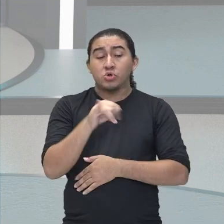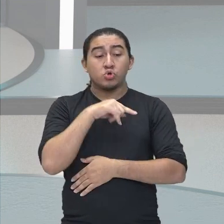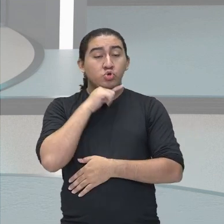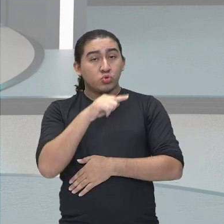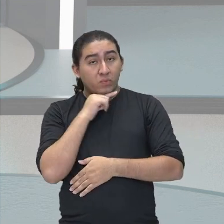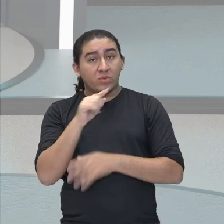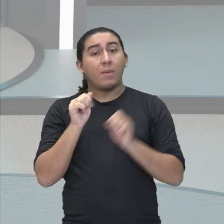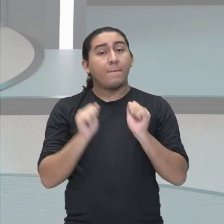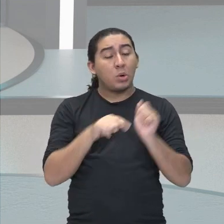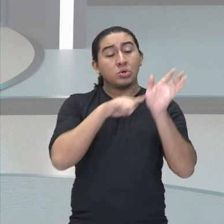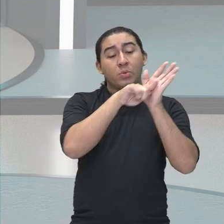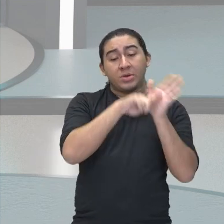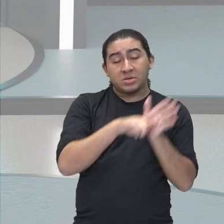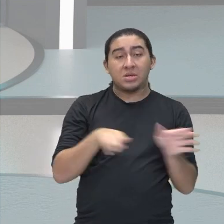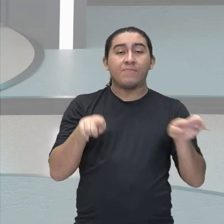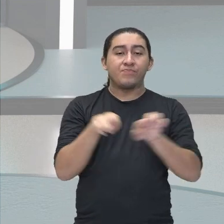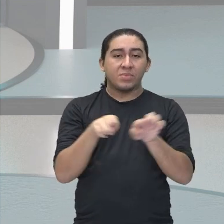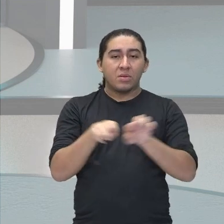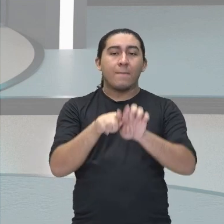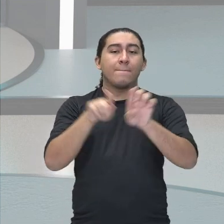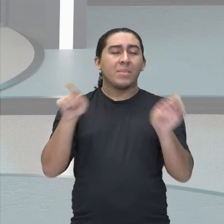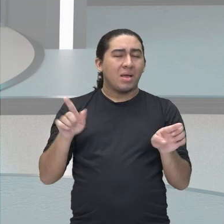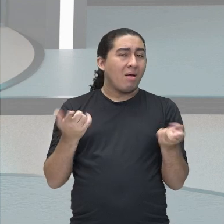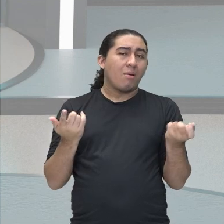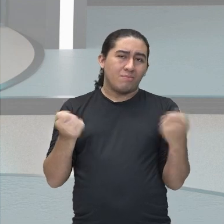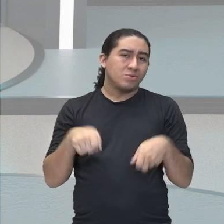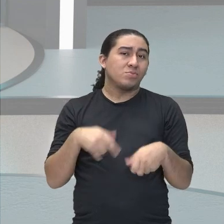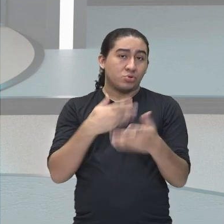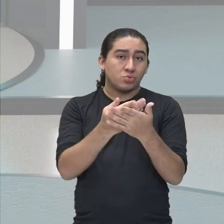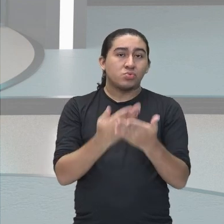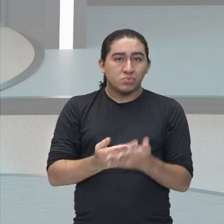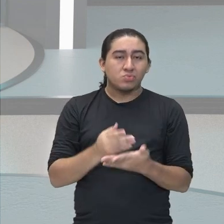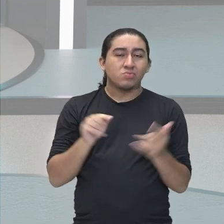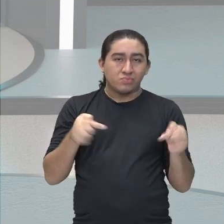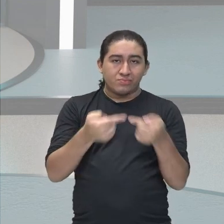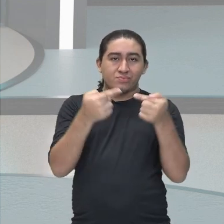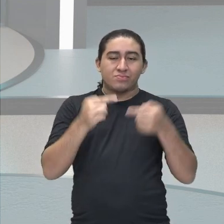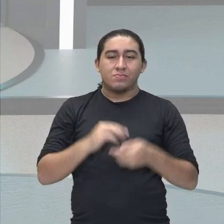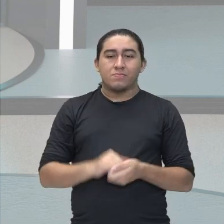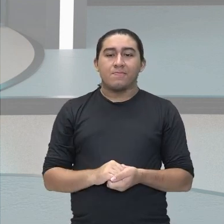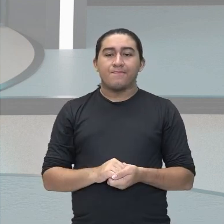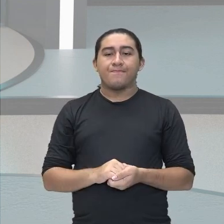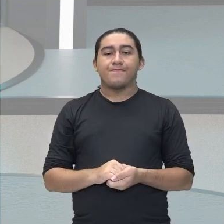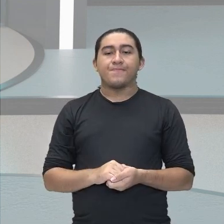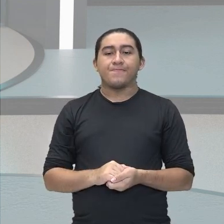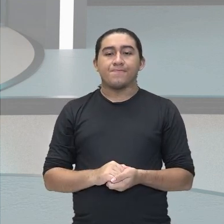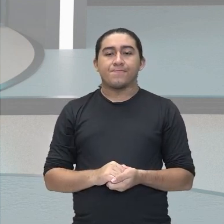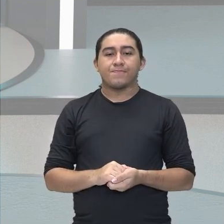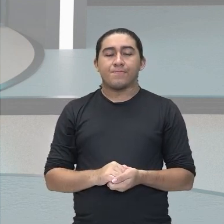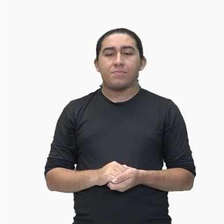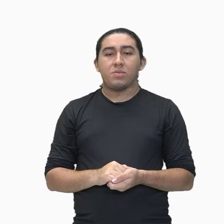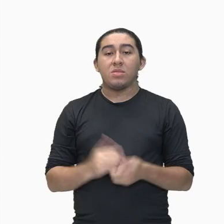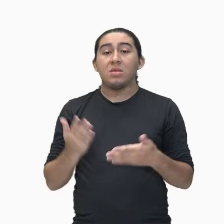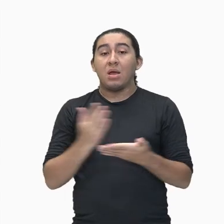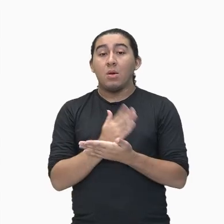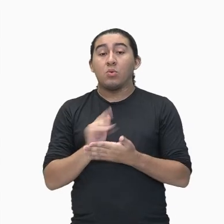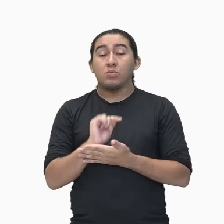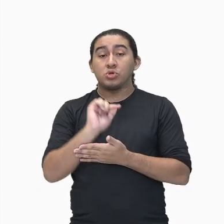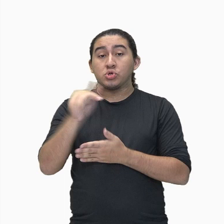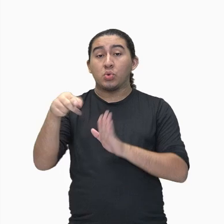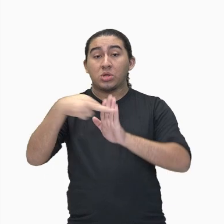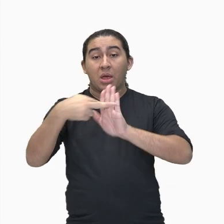entender, pesquisar, faz parte, né, dos estudos. Então, há algumas exceções na flexão